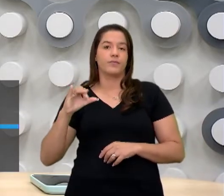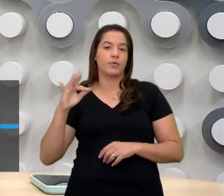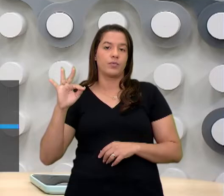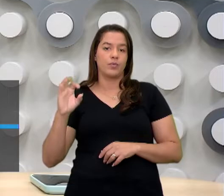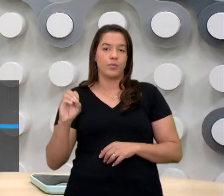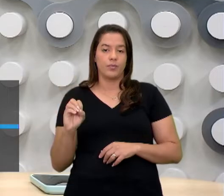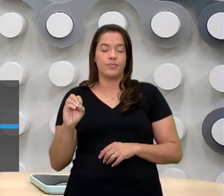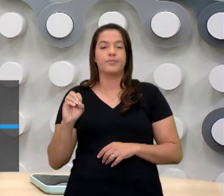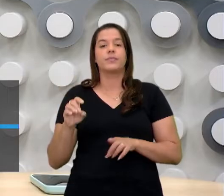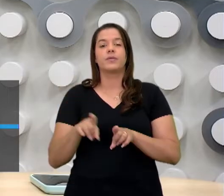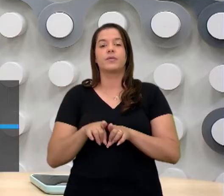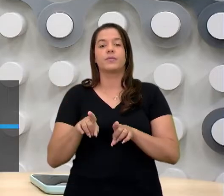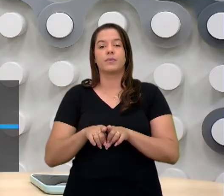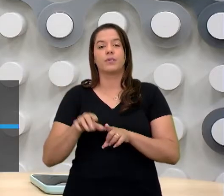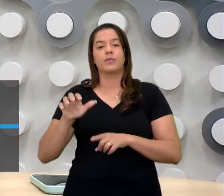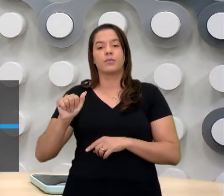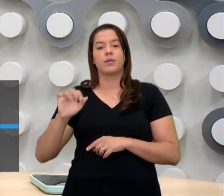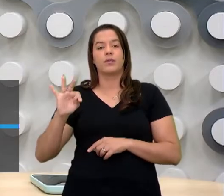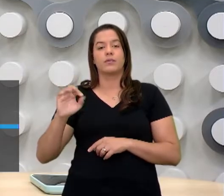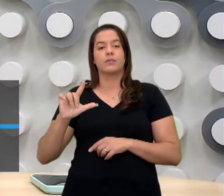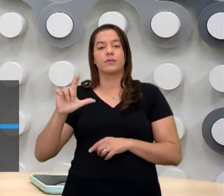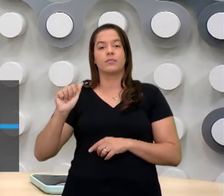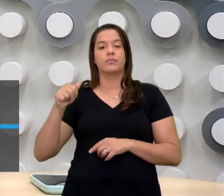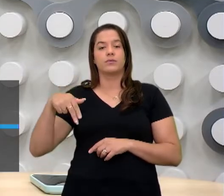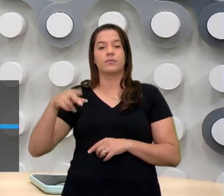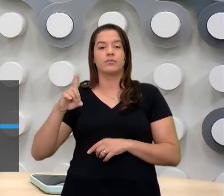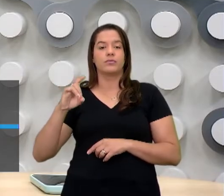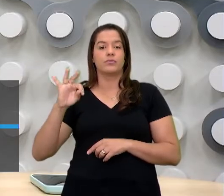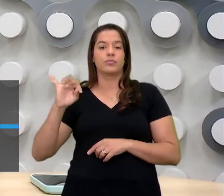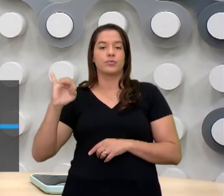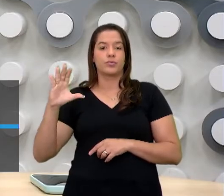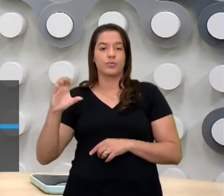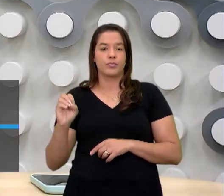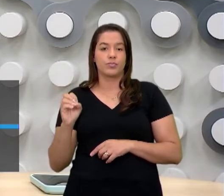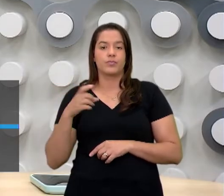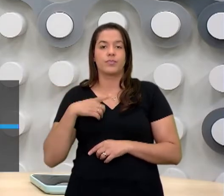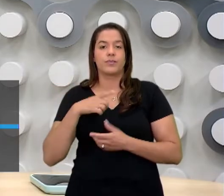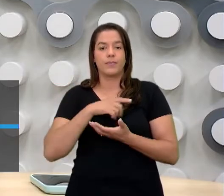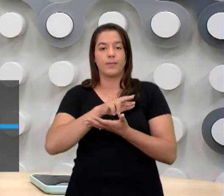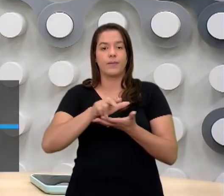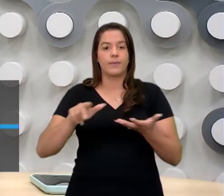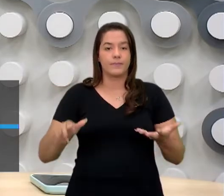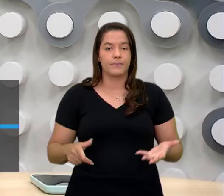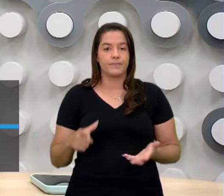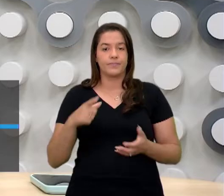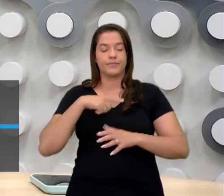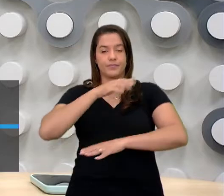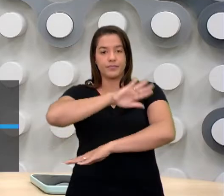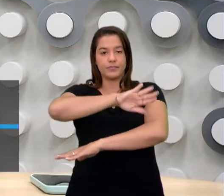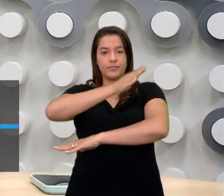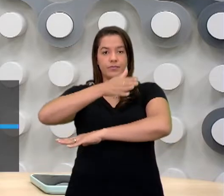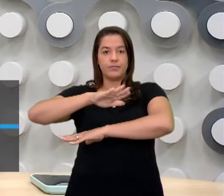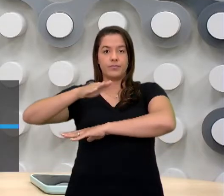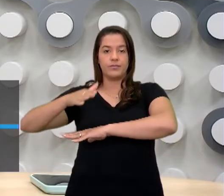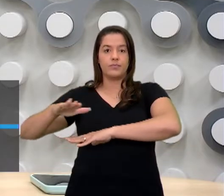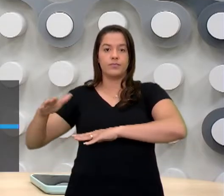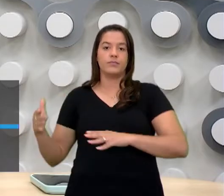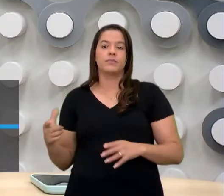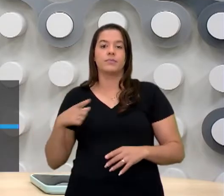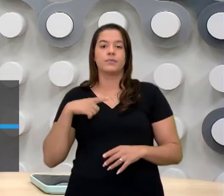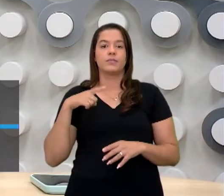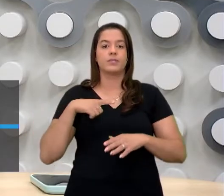também no Atlântico, né? Então essa formação de dorsais são, como nós falamos aí, das cadeias montanhosas